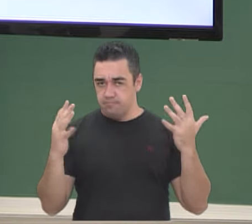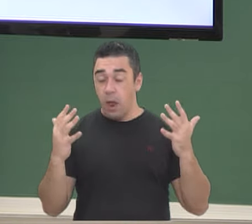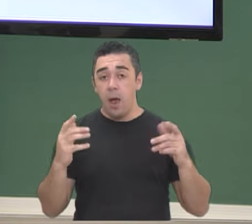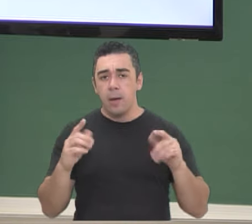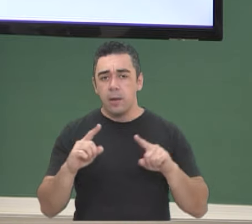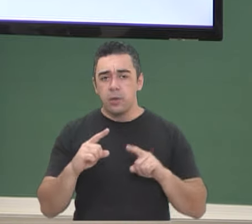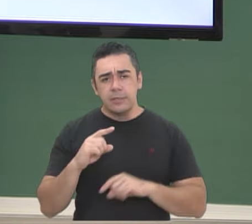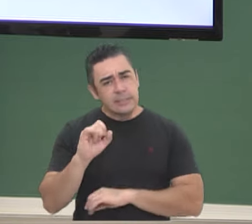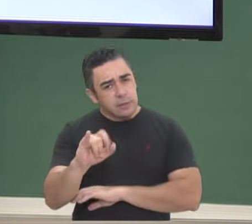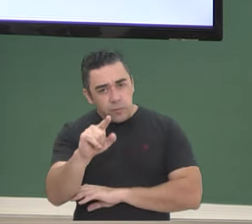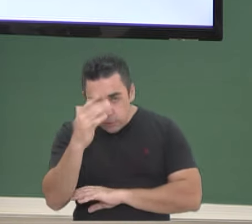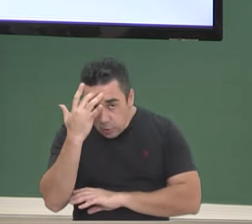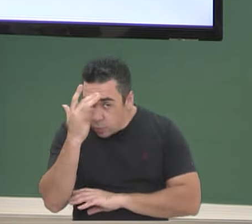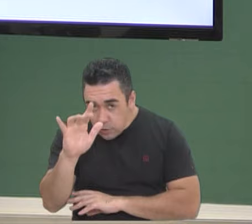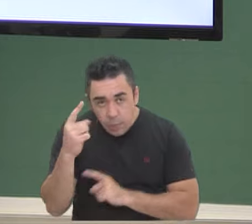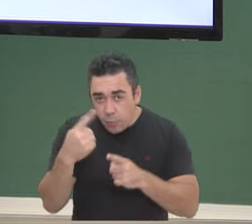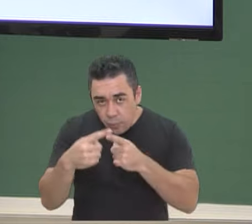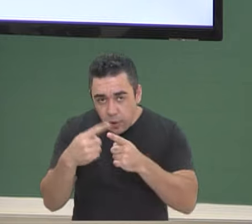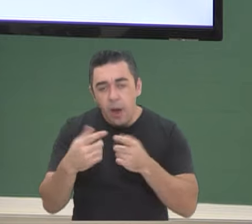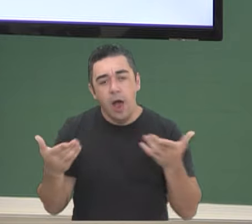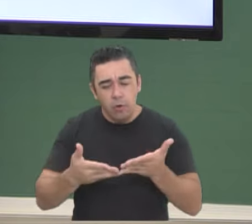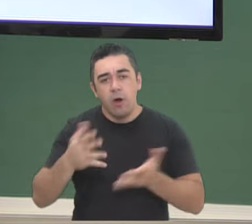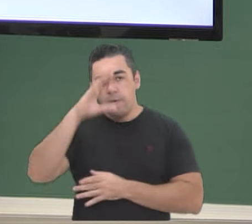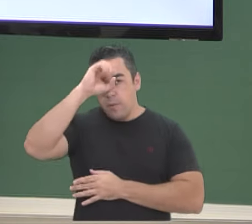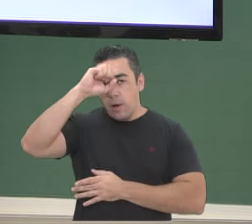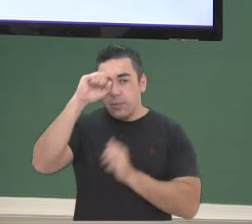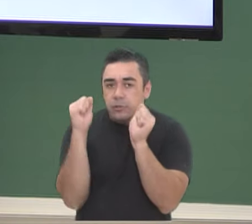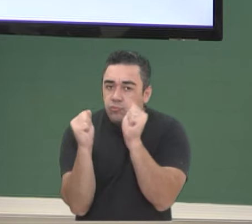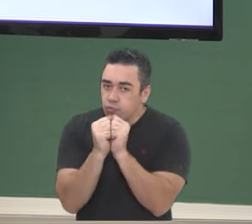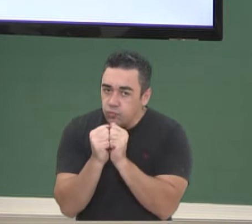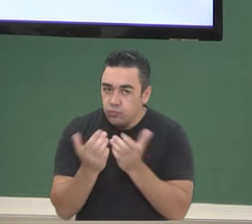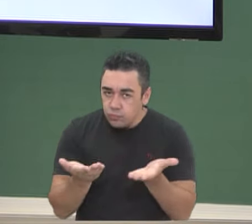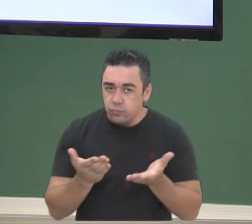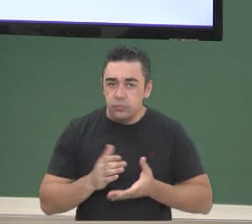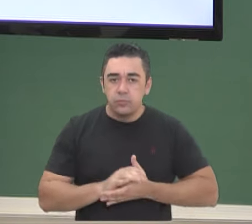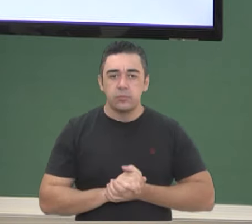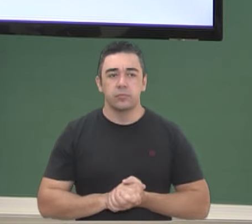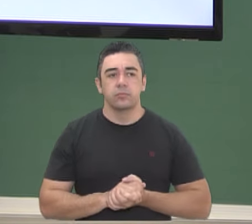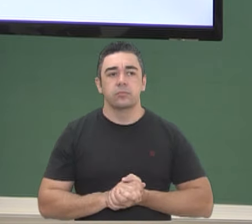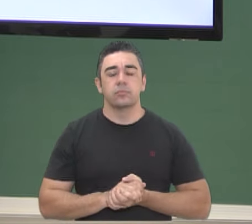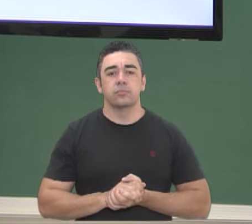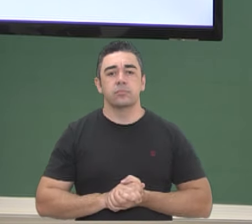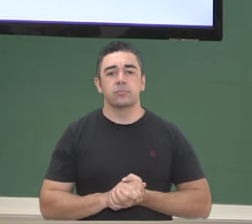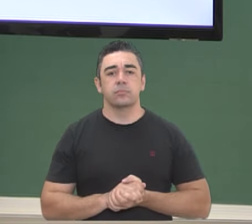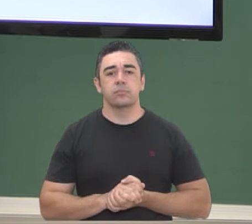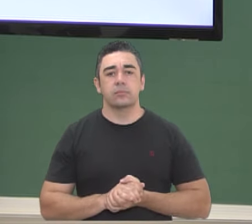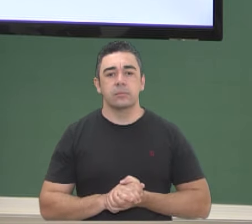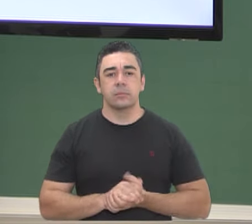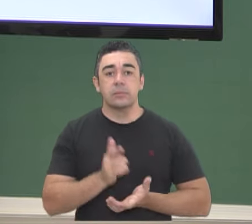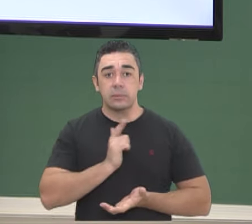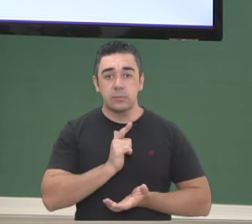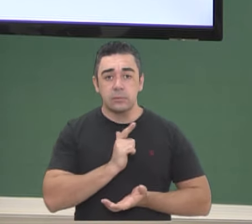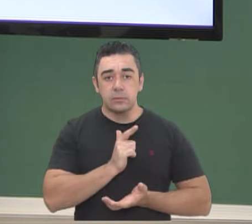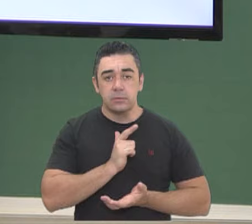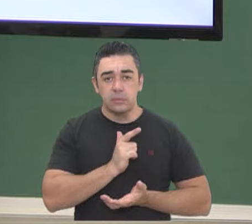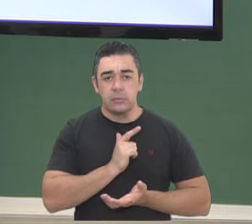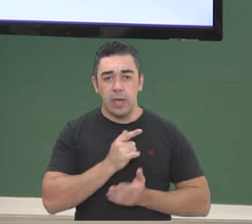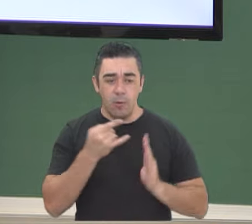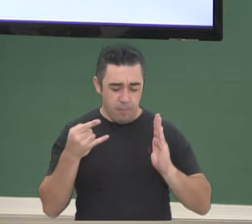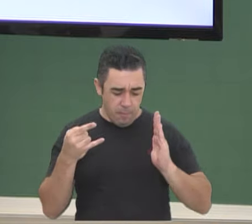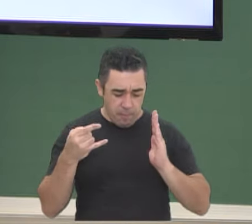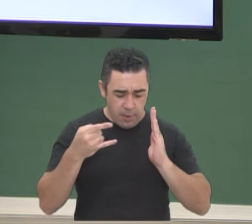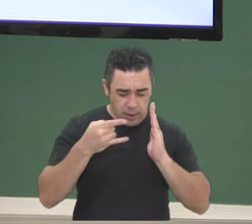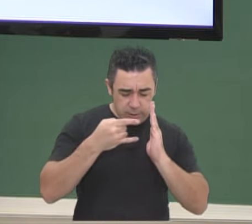revisando se você ainda não sabe vamos lá aprender juntos né e existe o